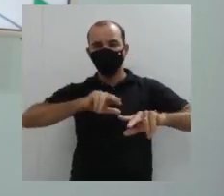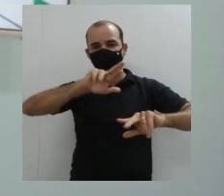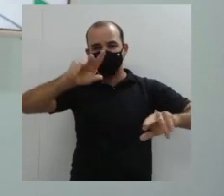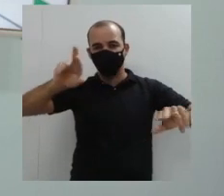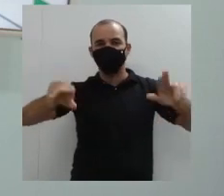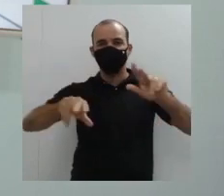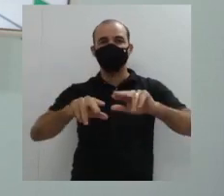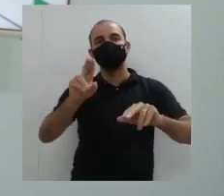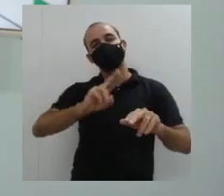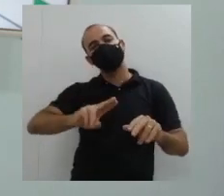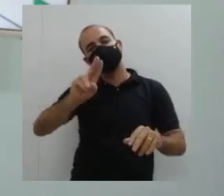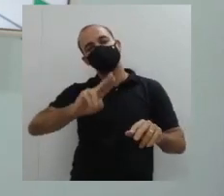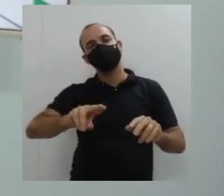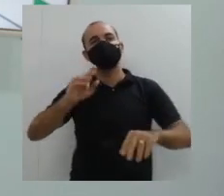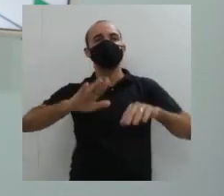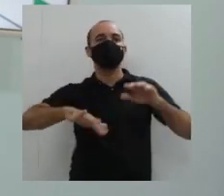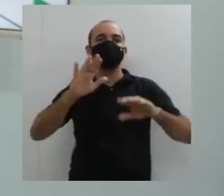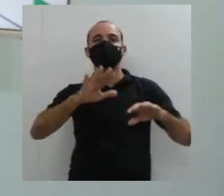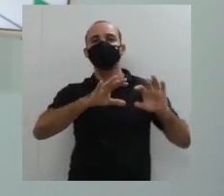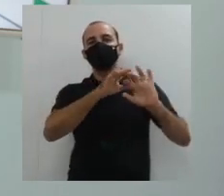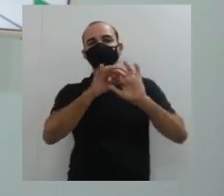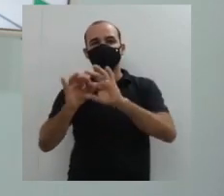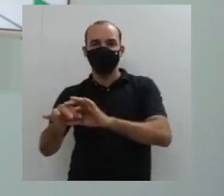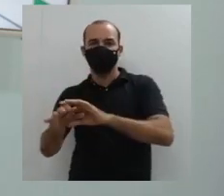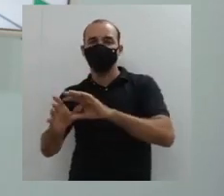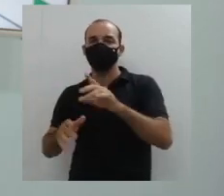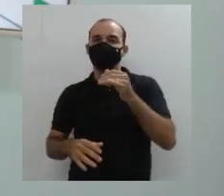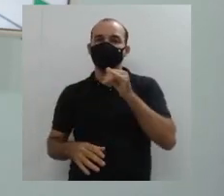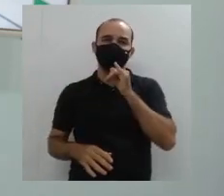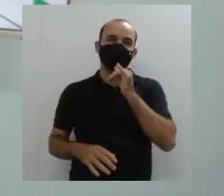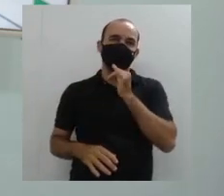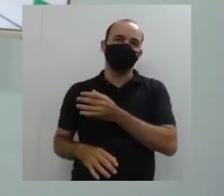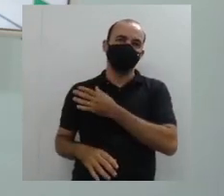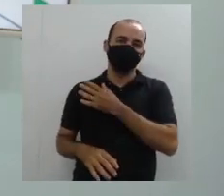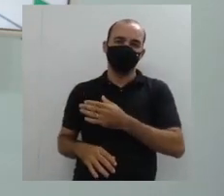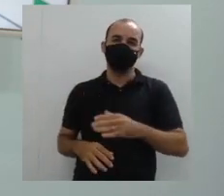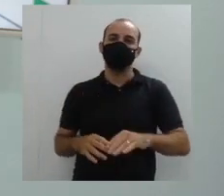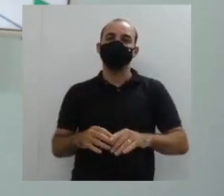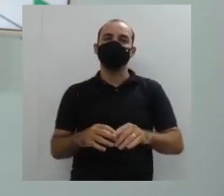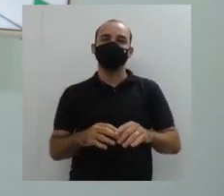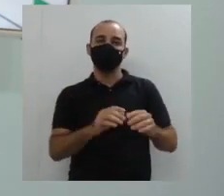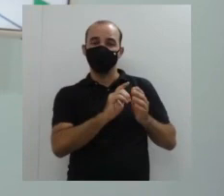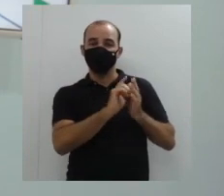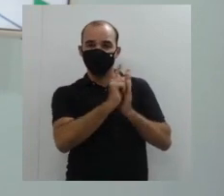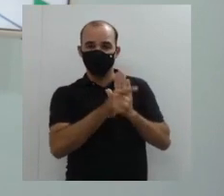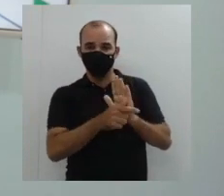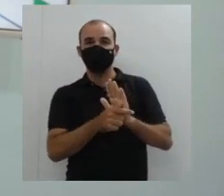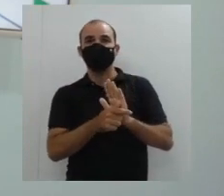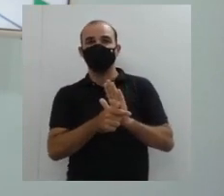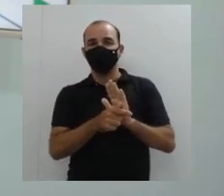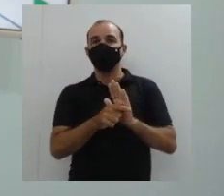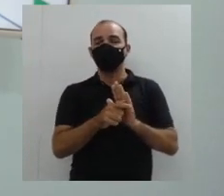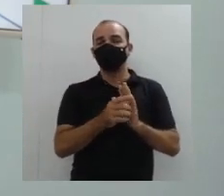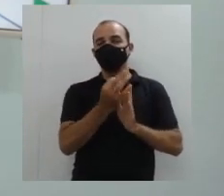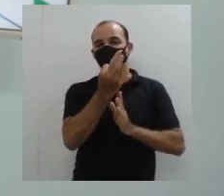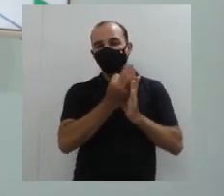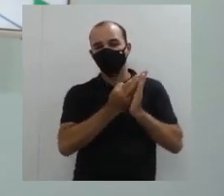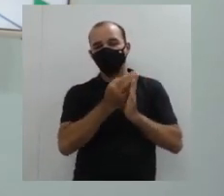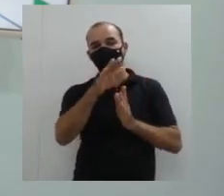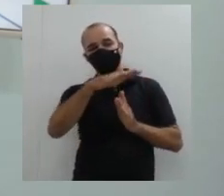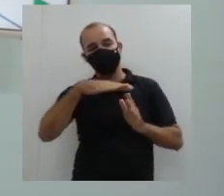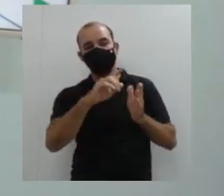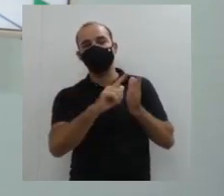refletir um pouco mais sobre essa relação gênero textual, no caso do campo jornalístico. Mas